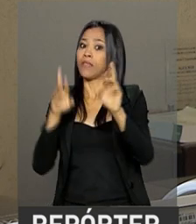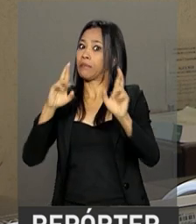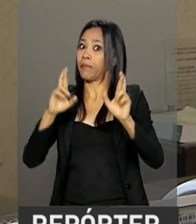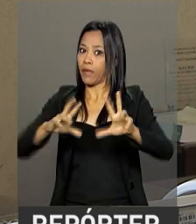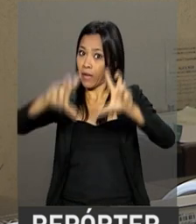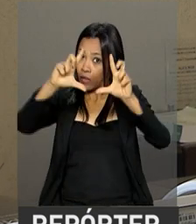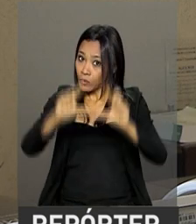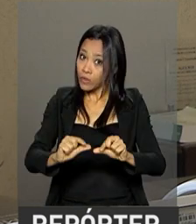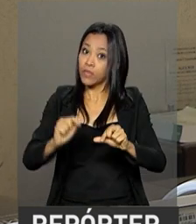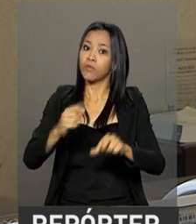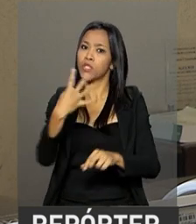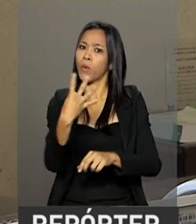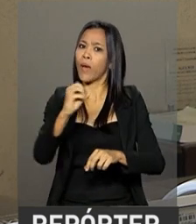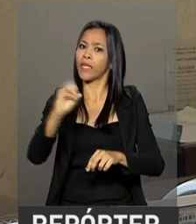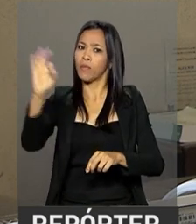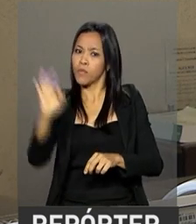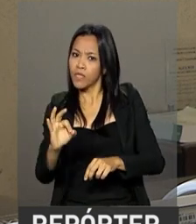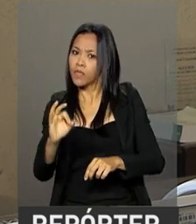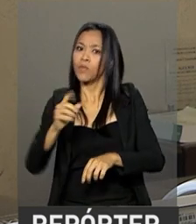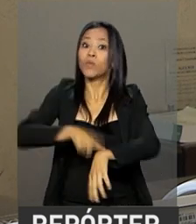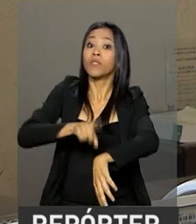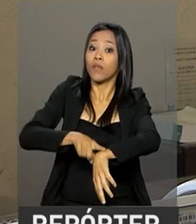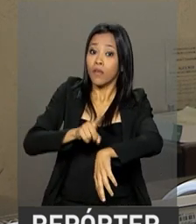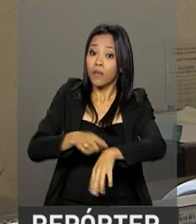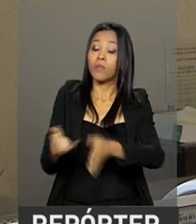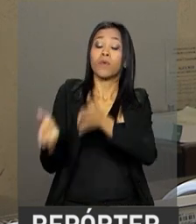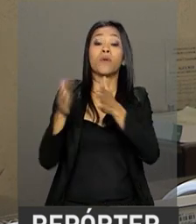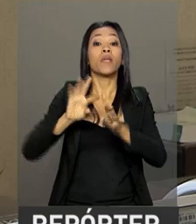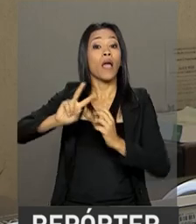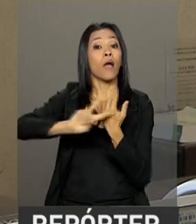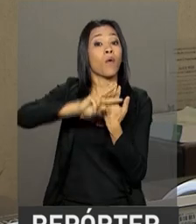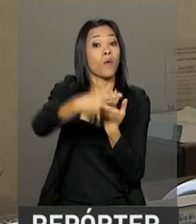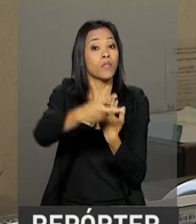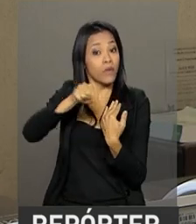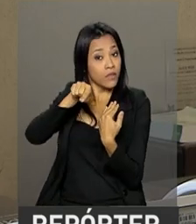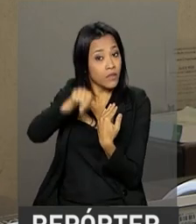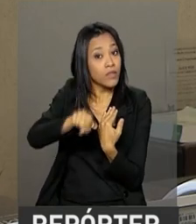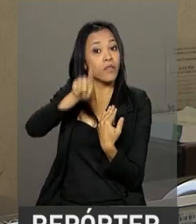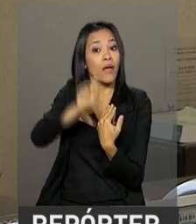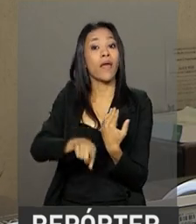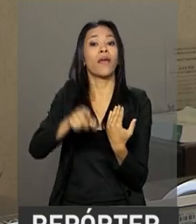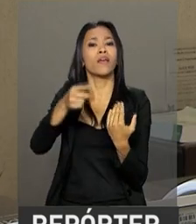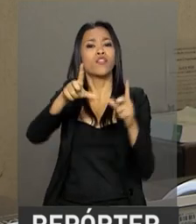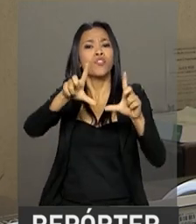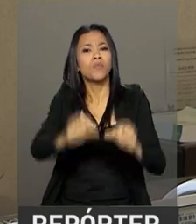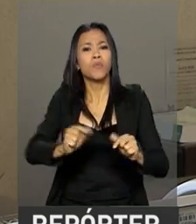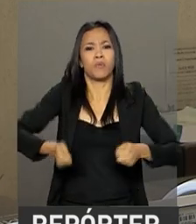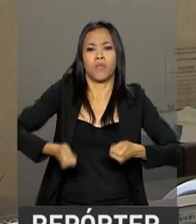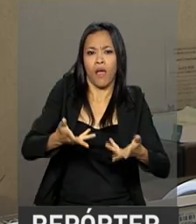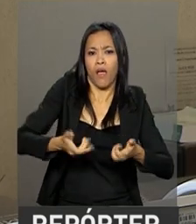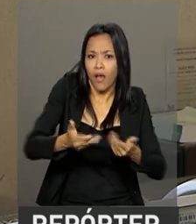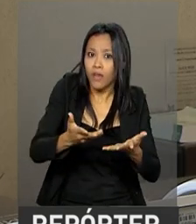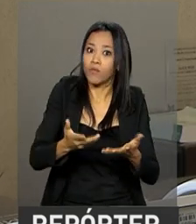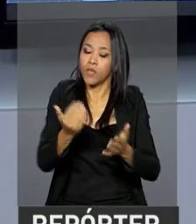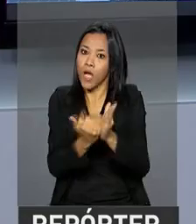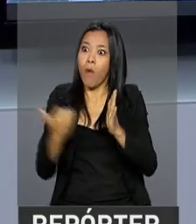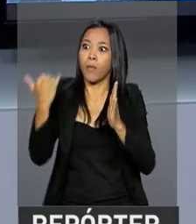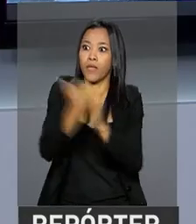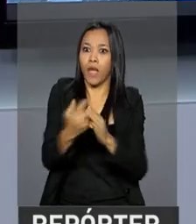de exportação e a consequência direta disso é diminuição de custo e aumento de